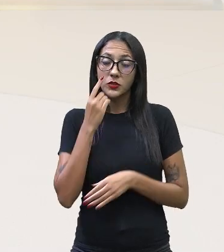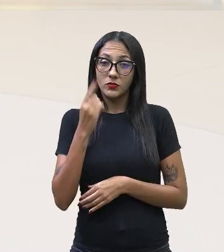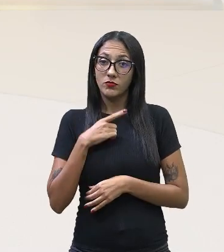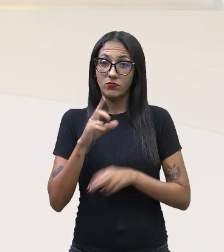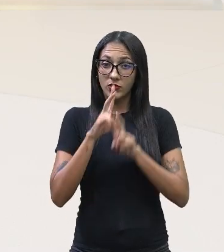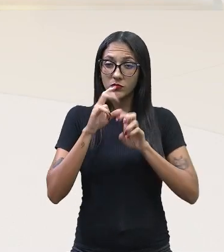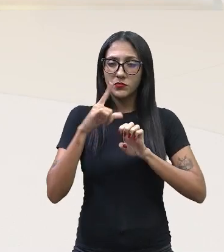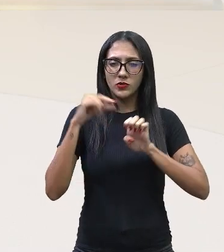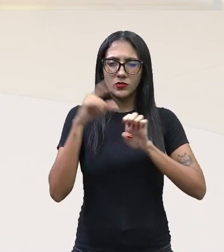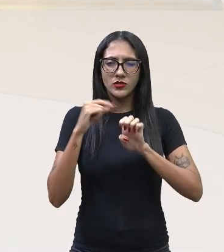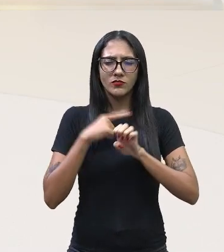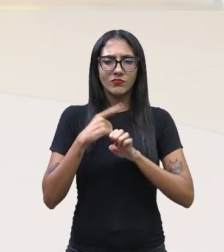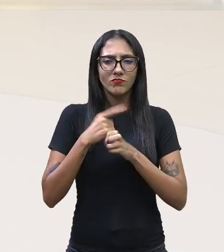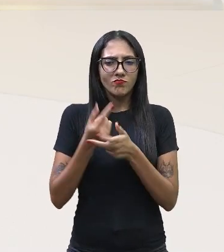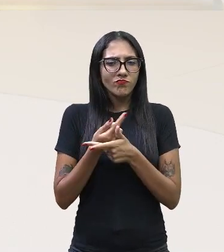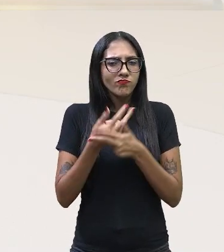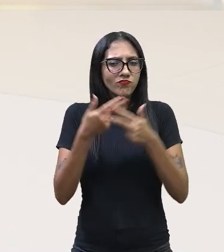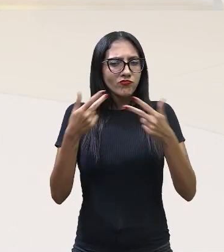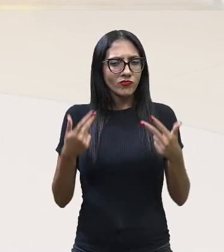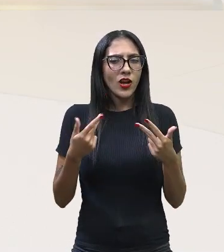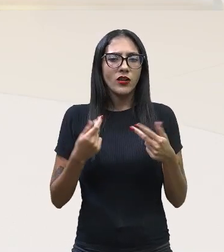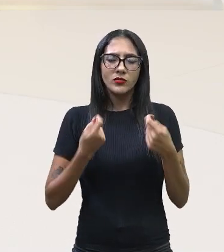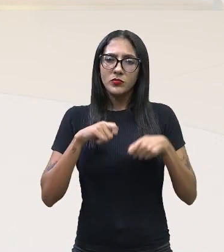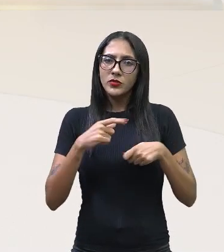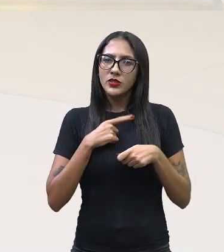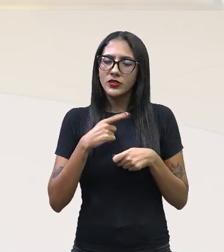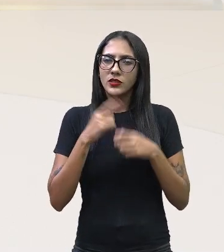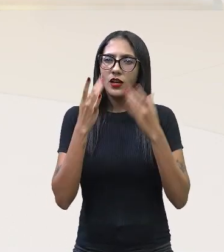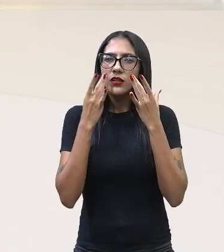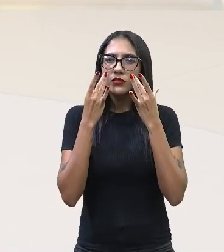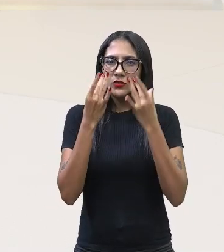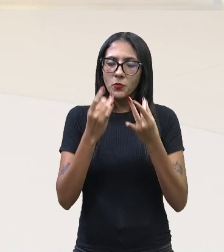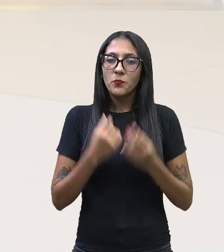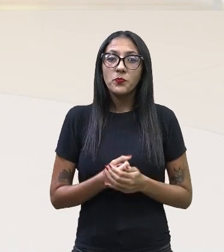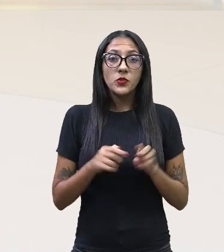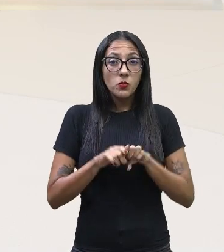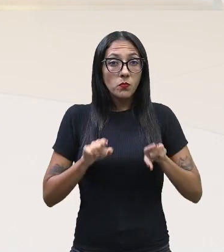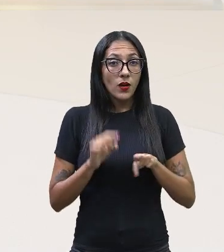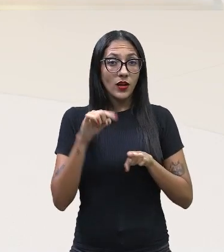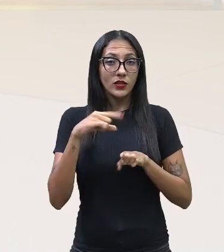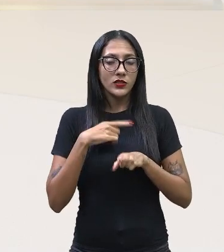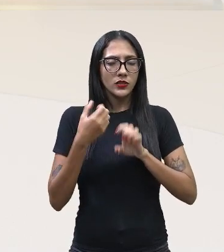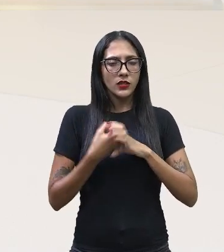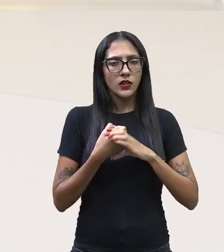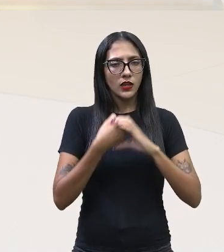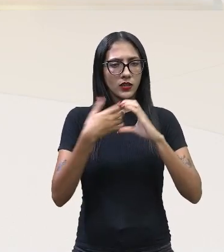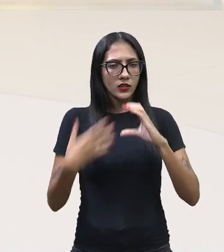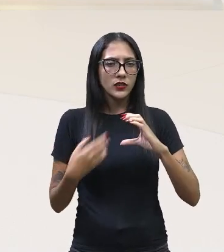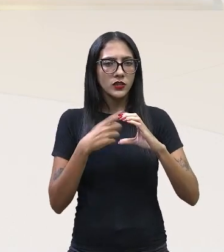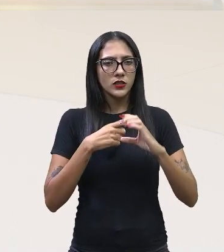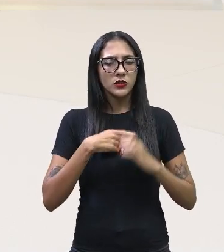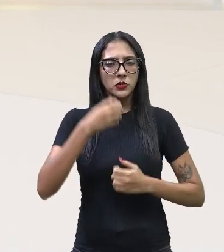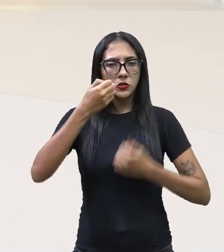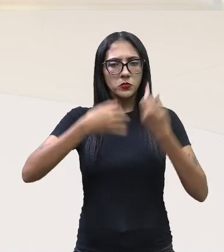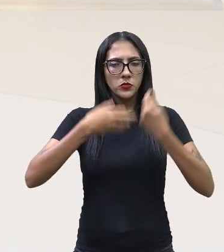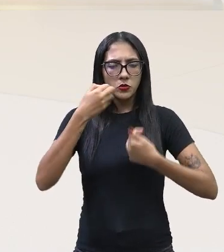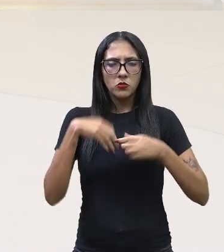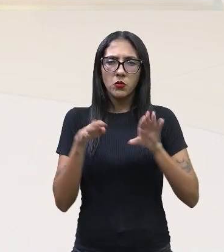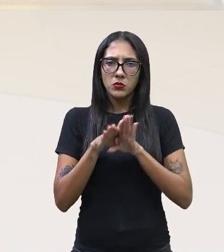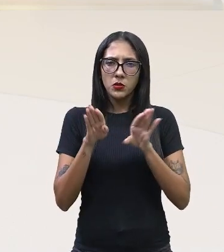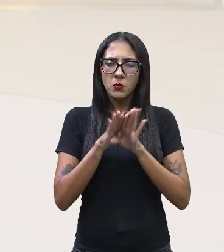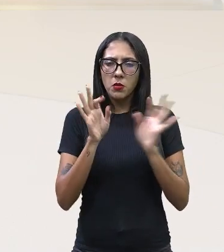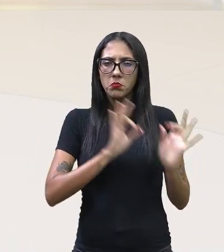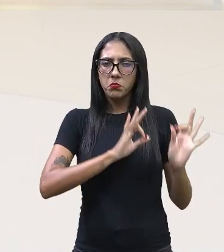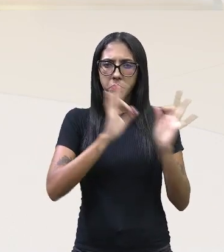que são muitas coisas para a gente prestar atenção ao mesmo tempo. Mas esses aspectos que a gente elencou e que a gente vem trabalhando ao longo das